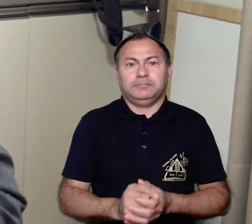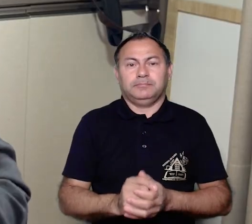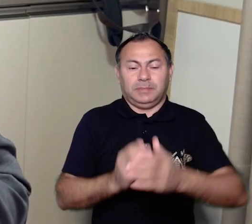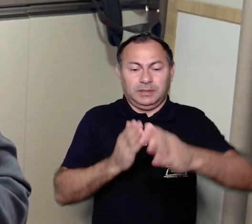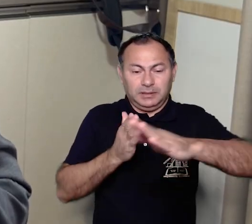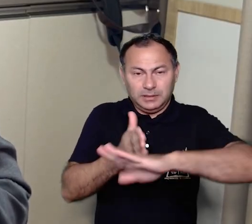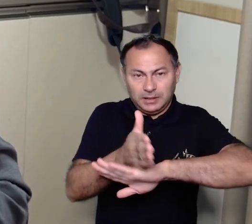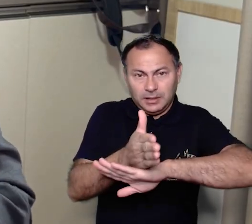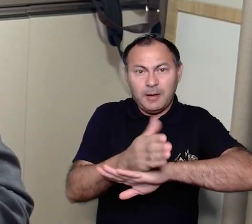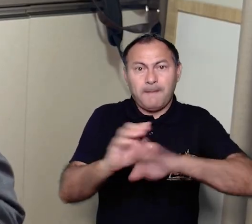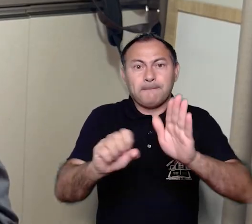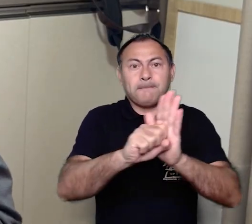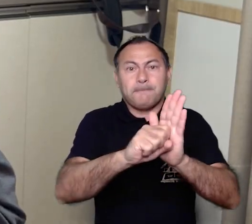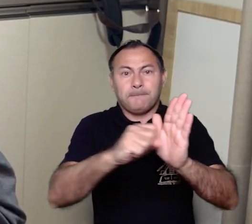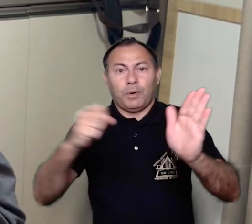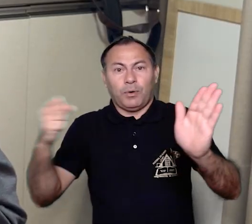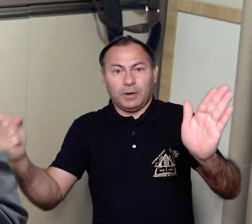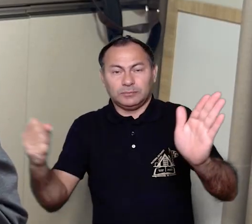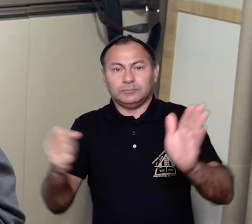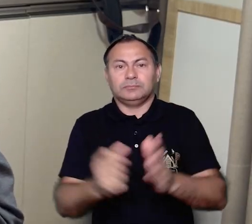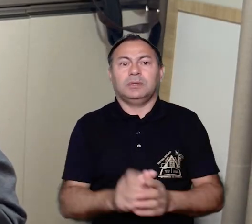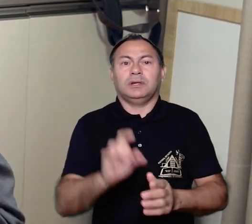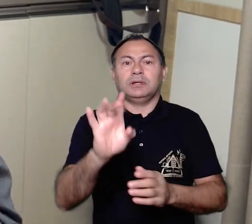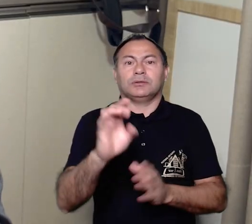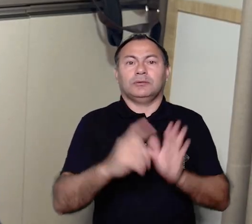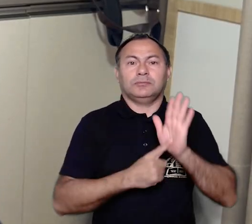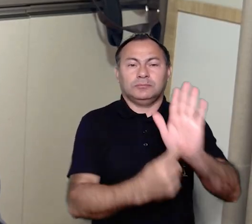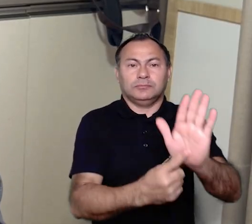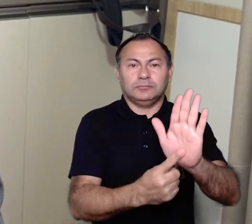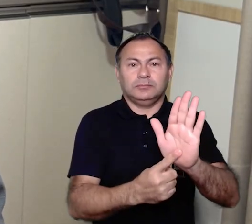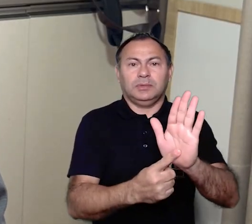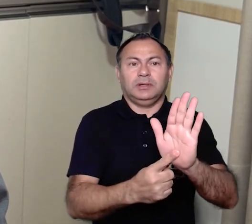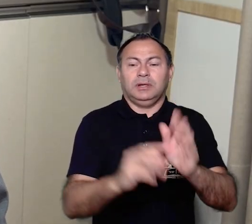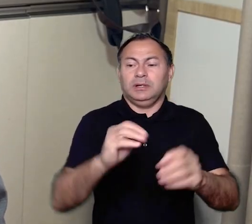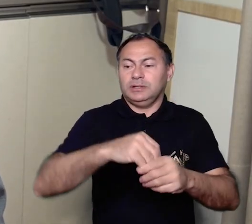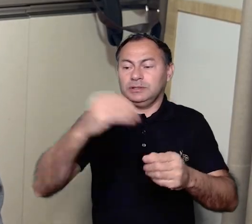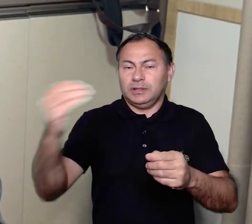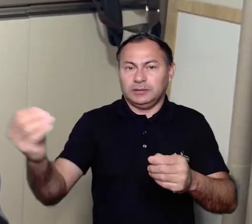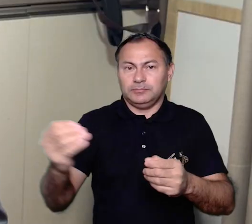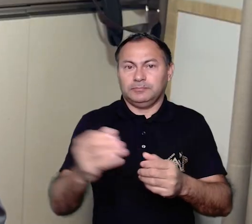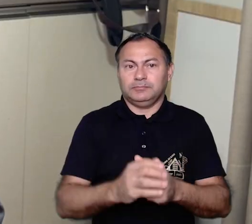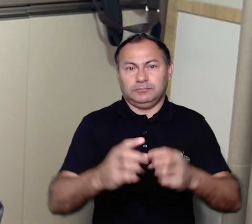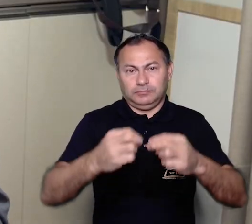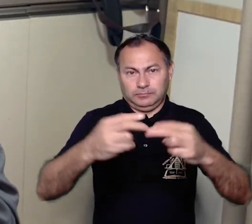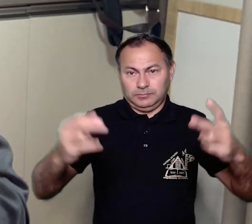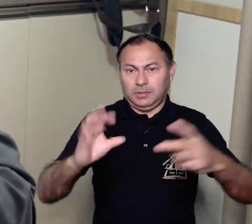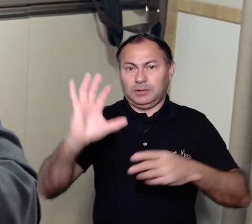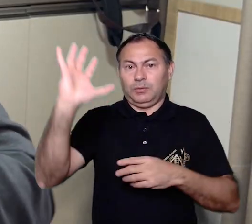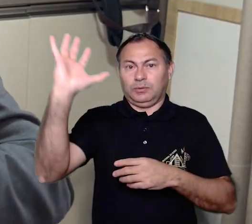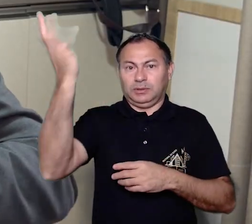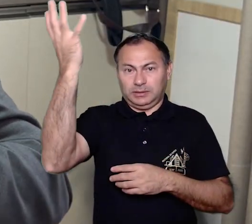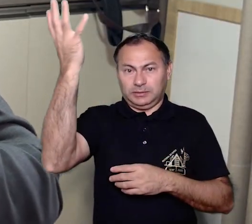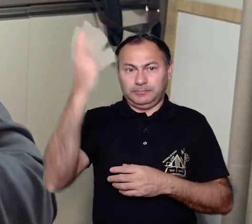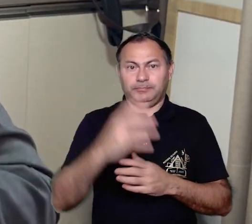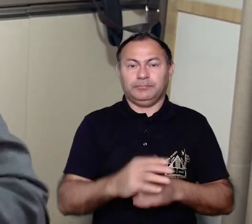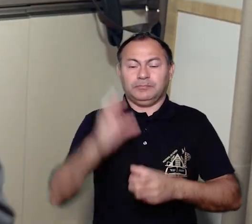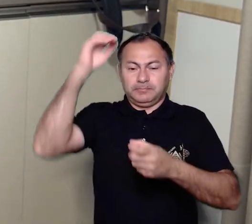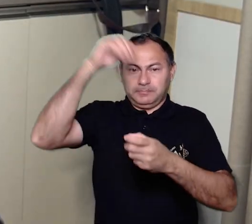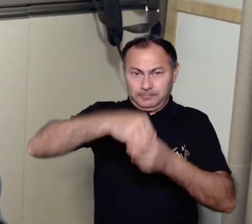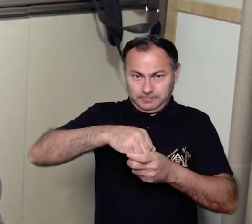que passar pela porta é só a manifestação externa de algo que